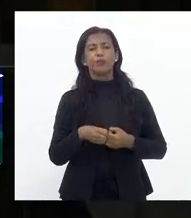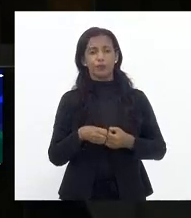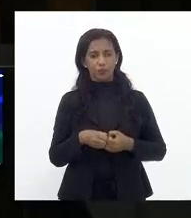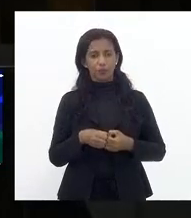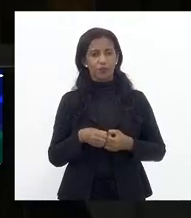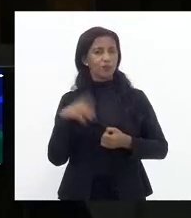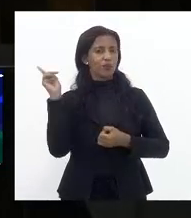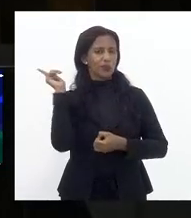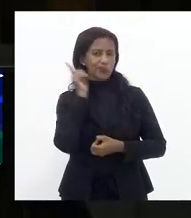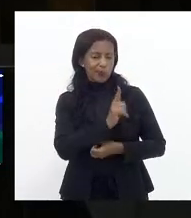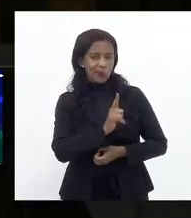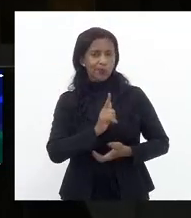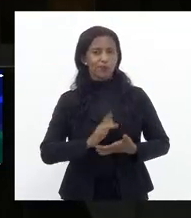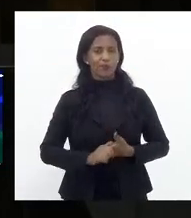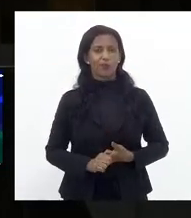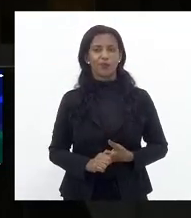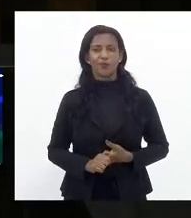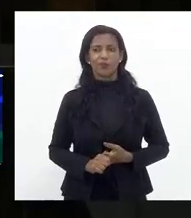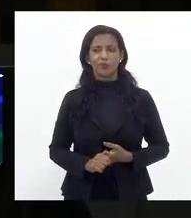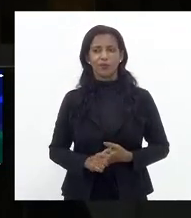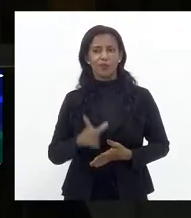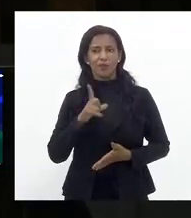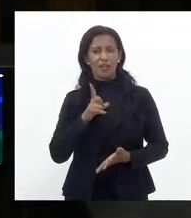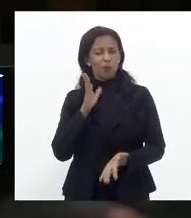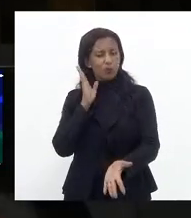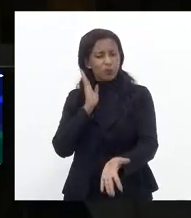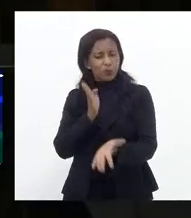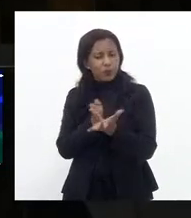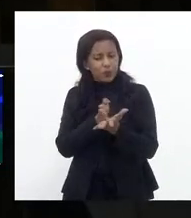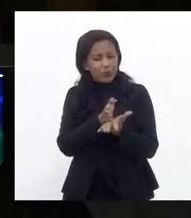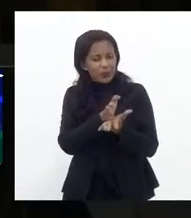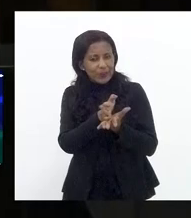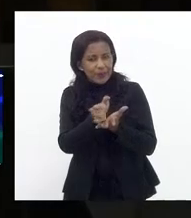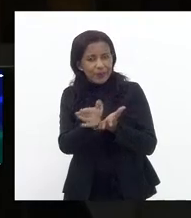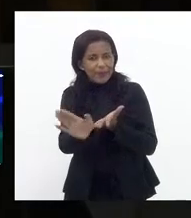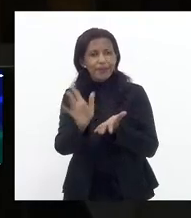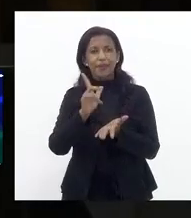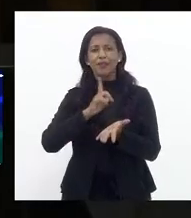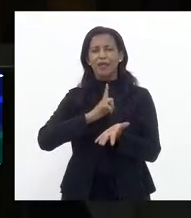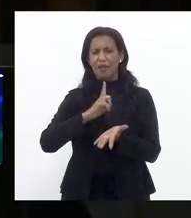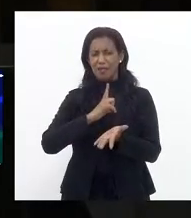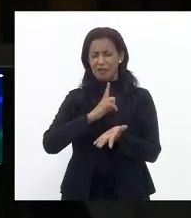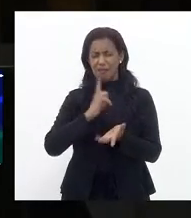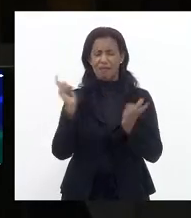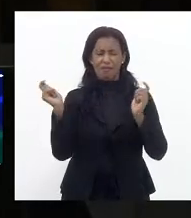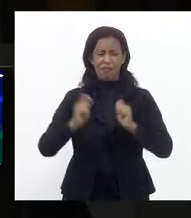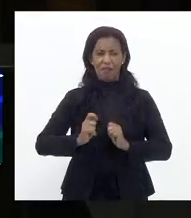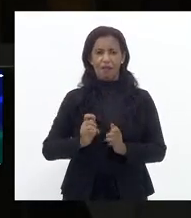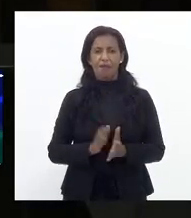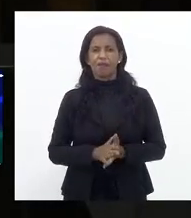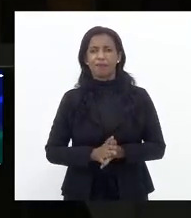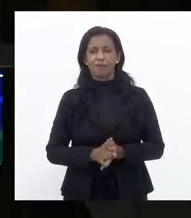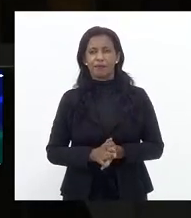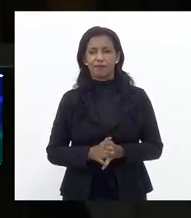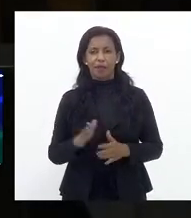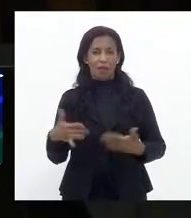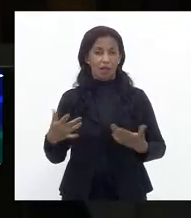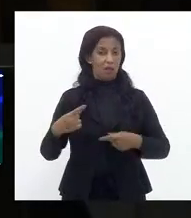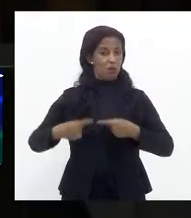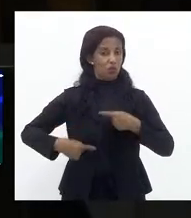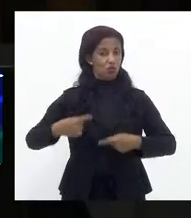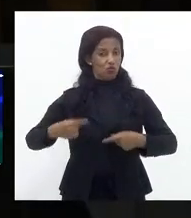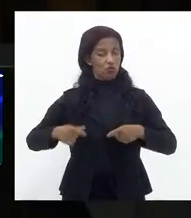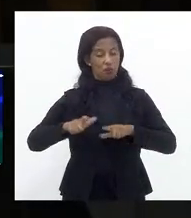da gente poder ter uma saída palatável, ainda mais que aí é uma discussão